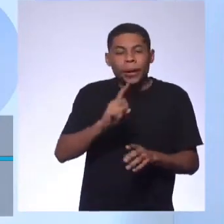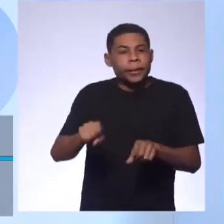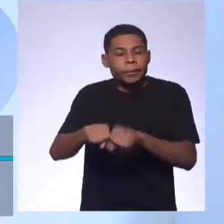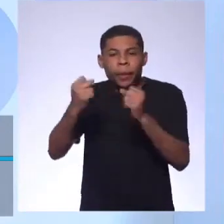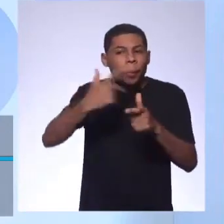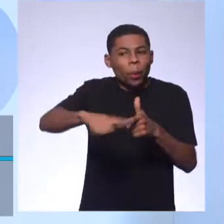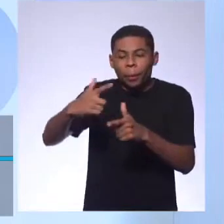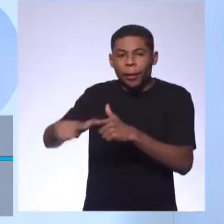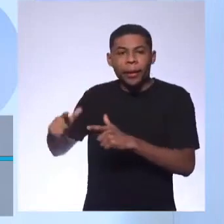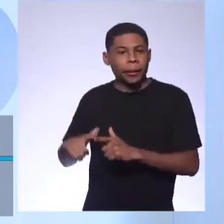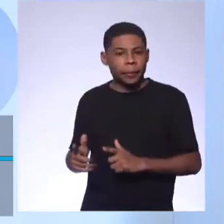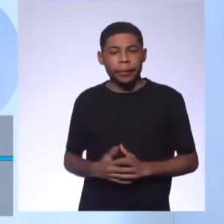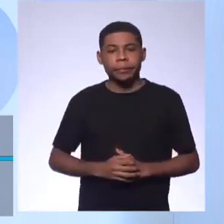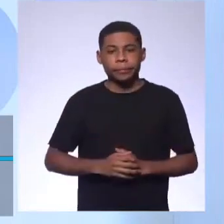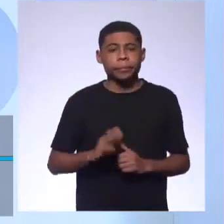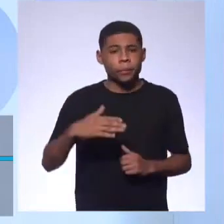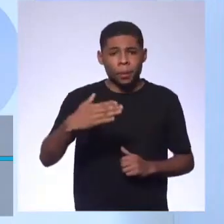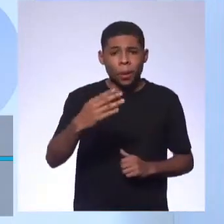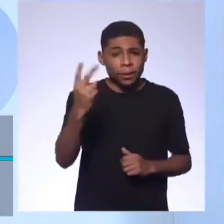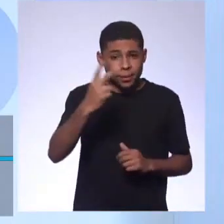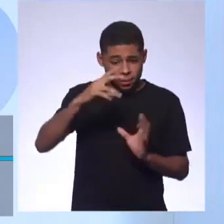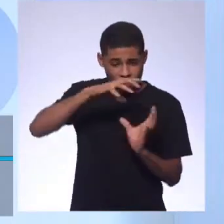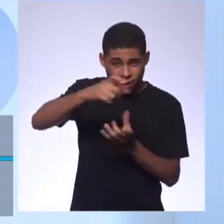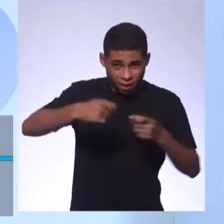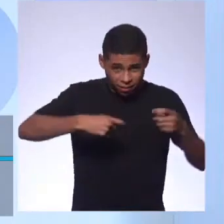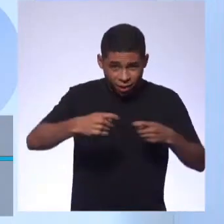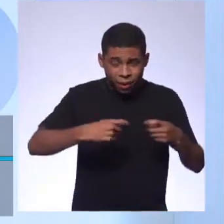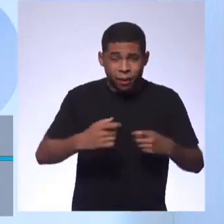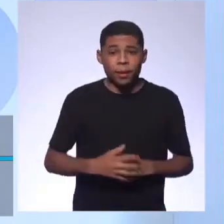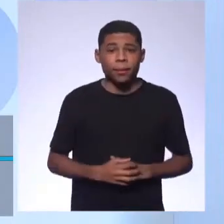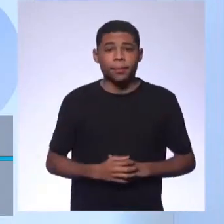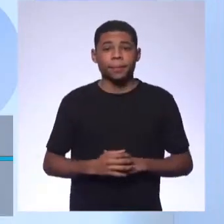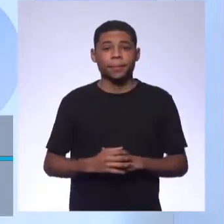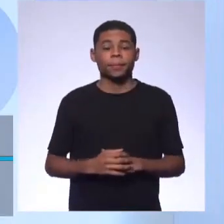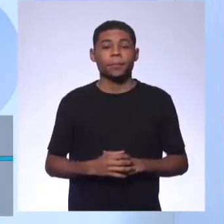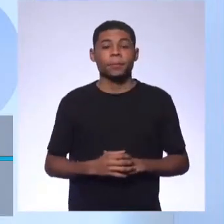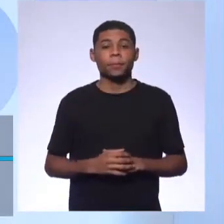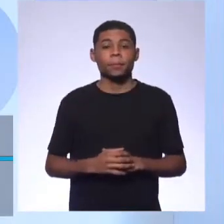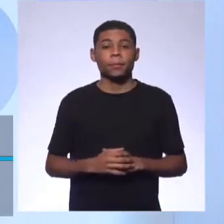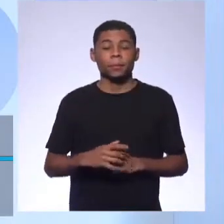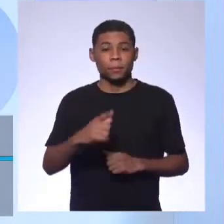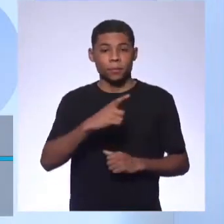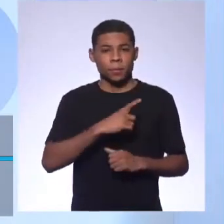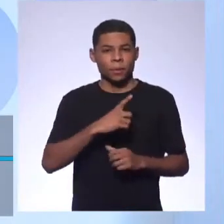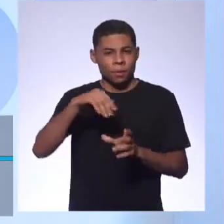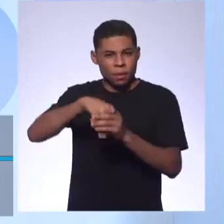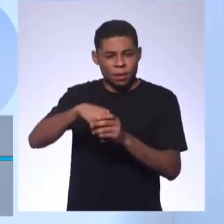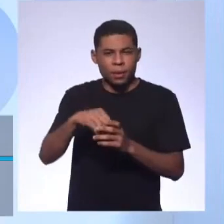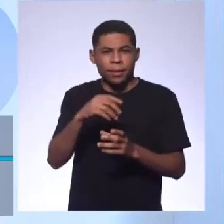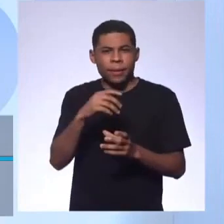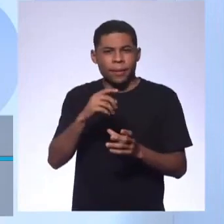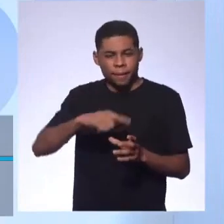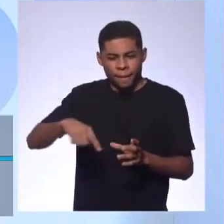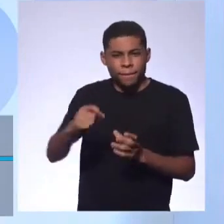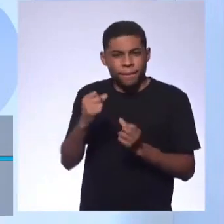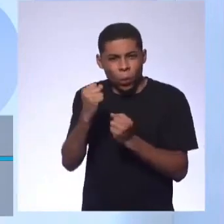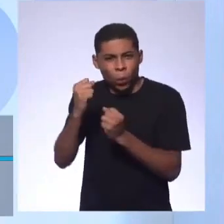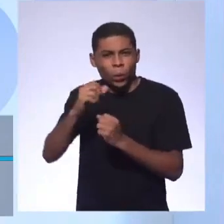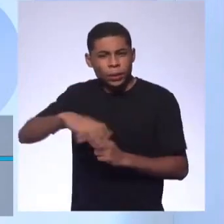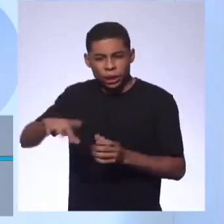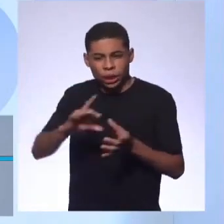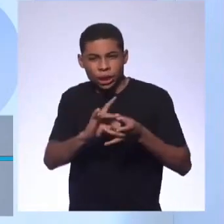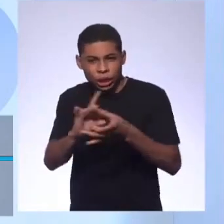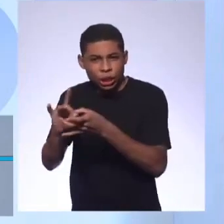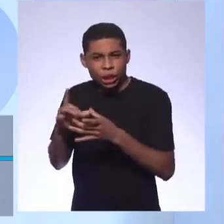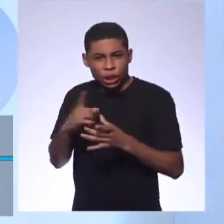que existem. E com a Segunda Guerra Mundial, né, que teve dentro das suas forças beligerantes, né, os